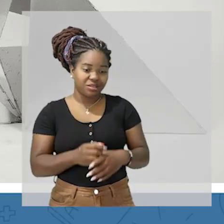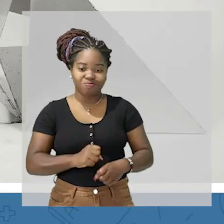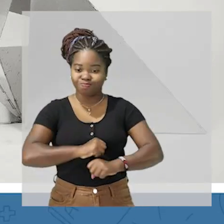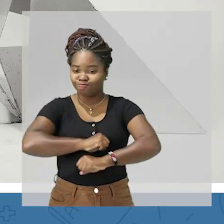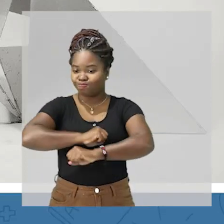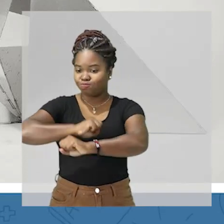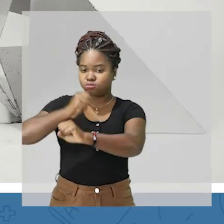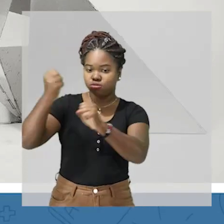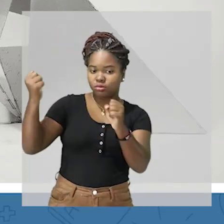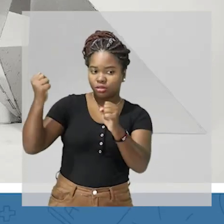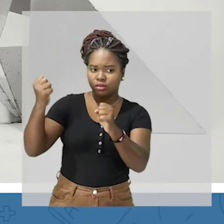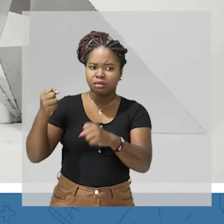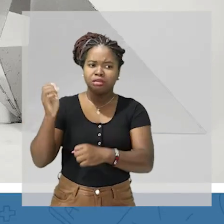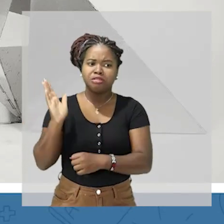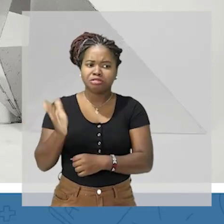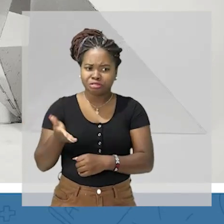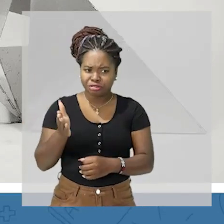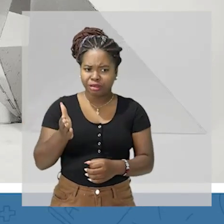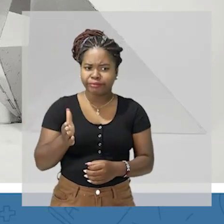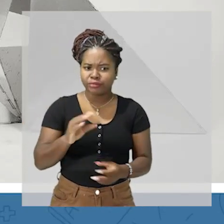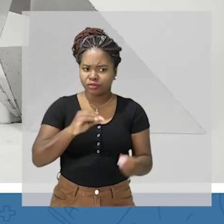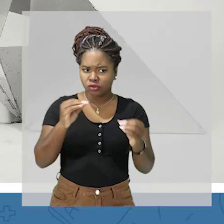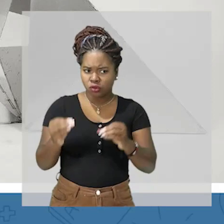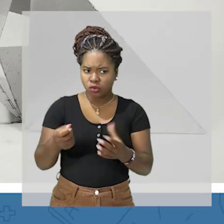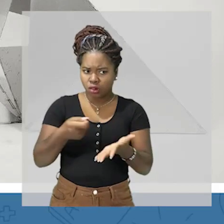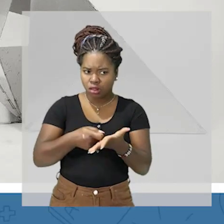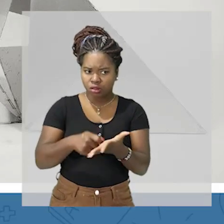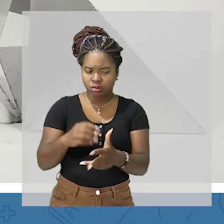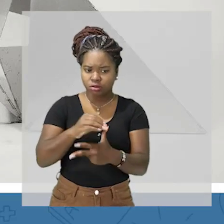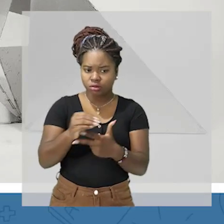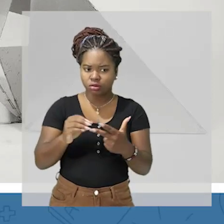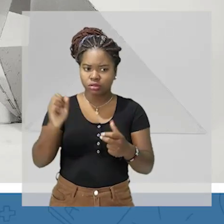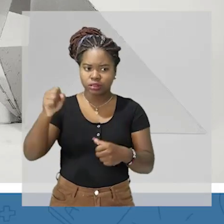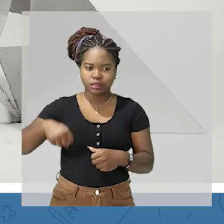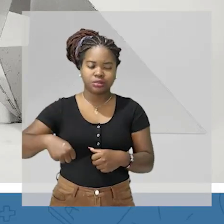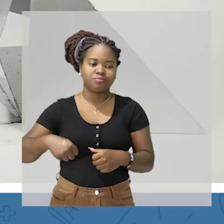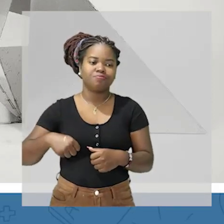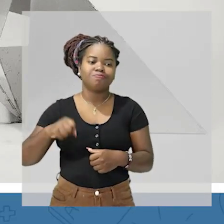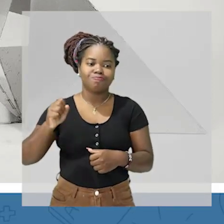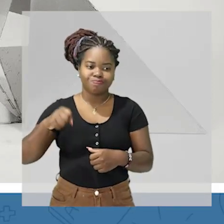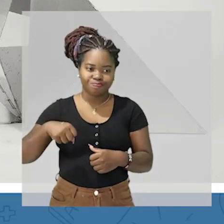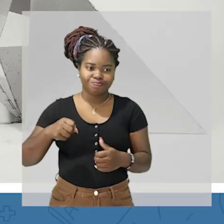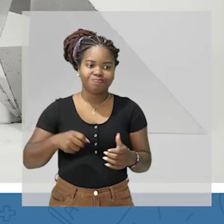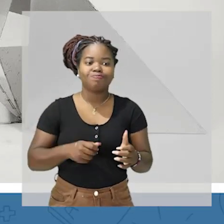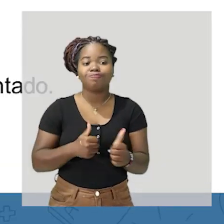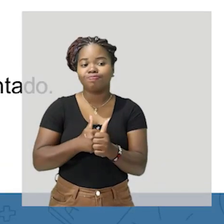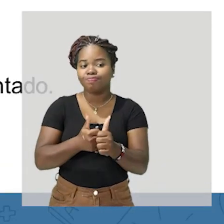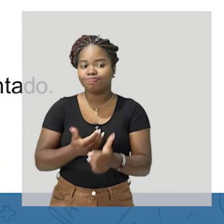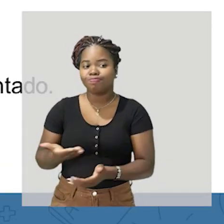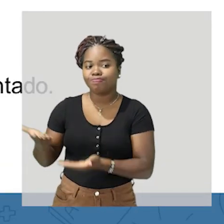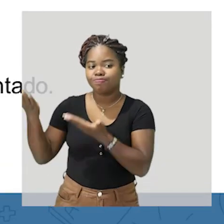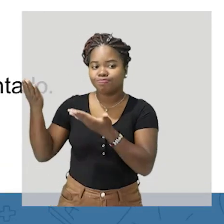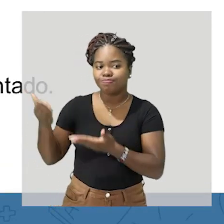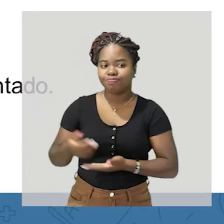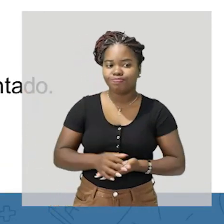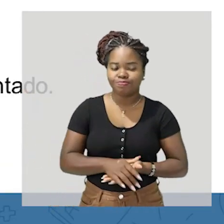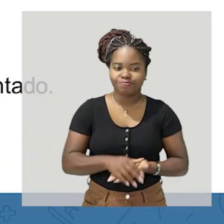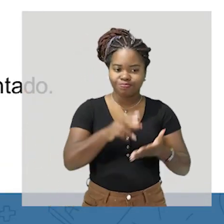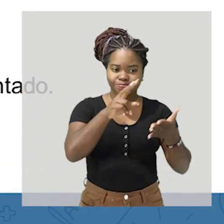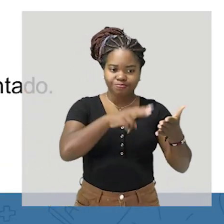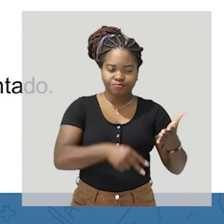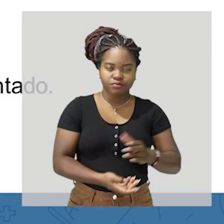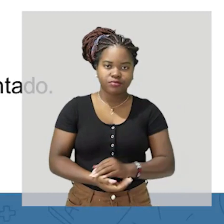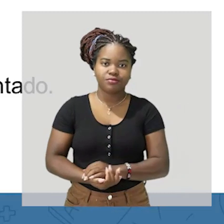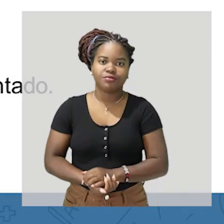imaginava. Isso aqui já caiu no Enem? Já. 2017, há uma questão que dizia o seguinte, sobre a obra da Lygia